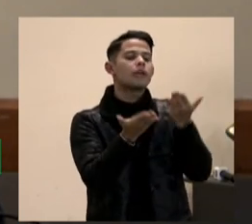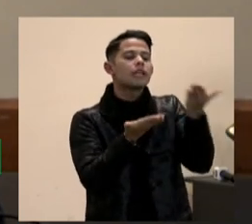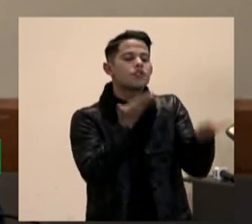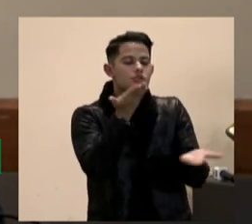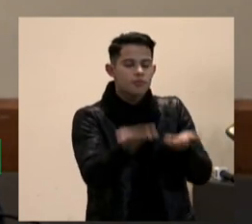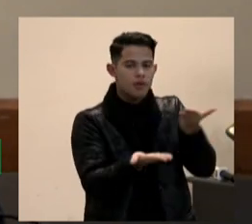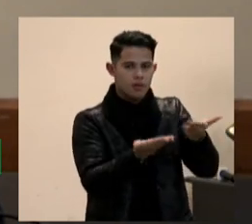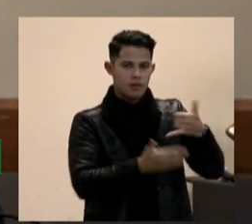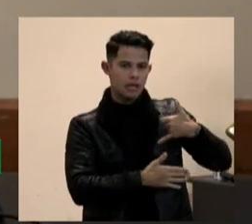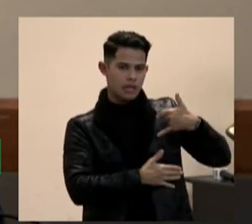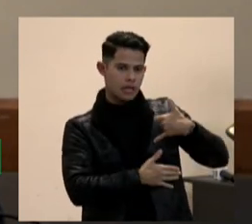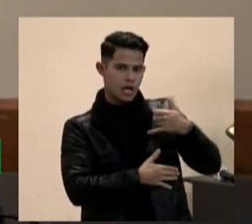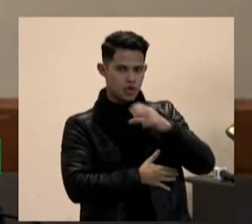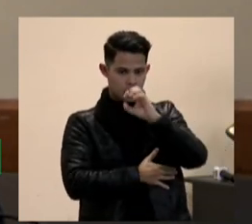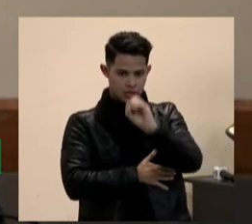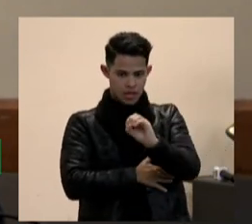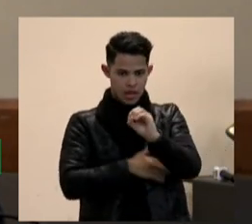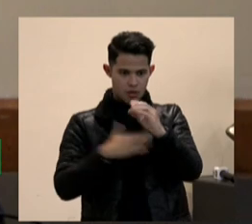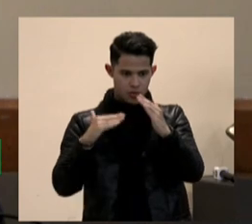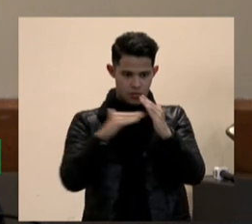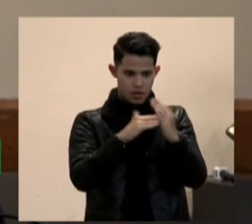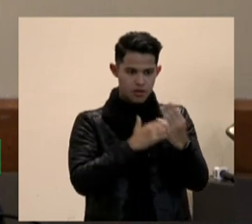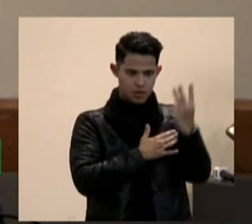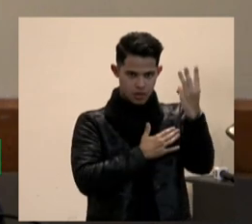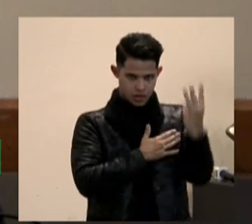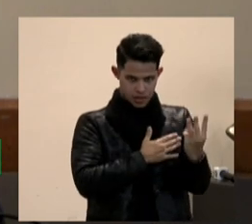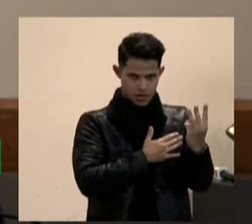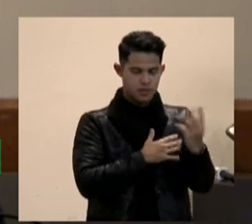3, né, eu vou focar um pouco mais aqui no 0 a 3, de